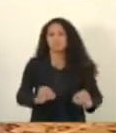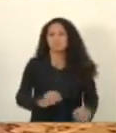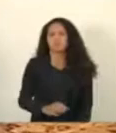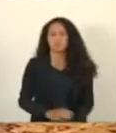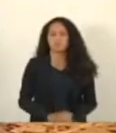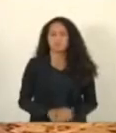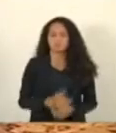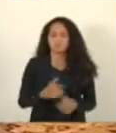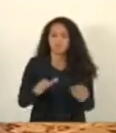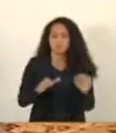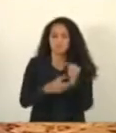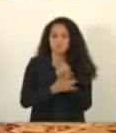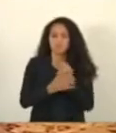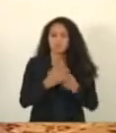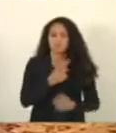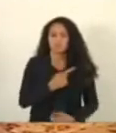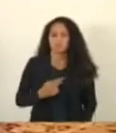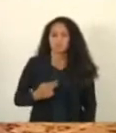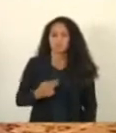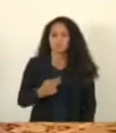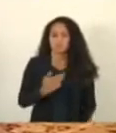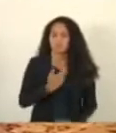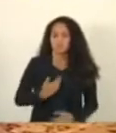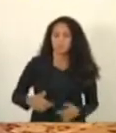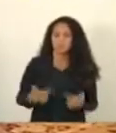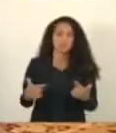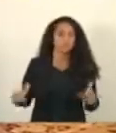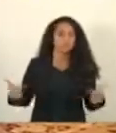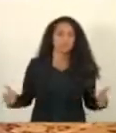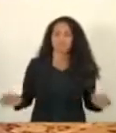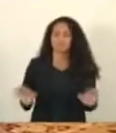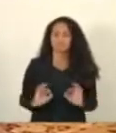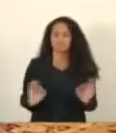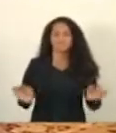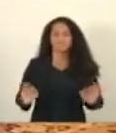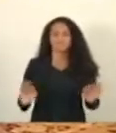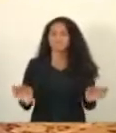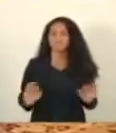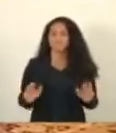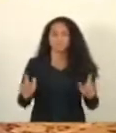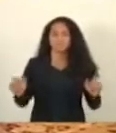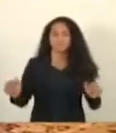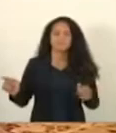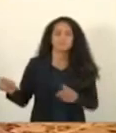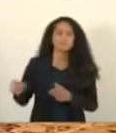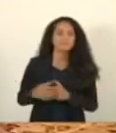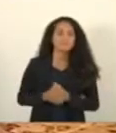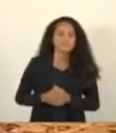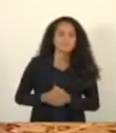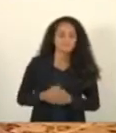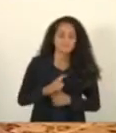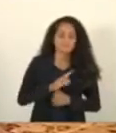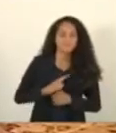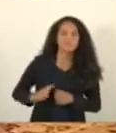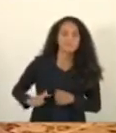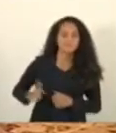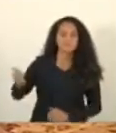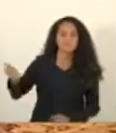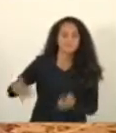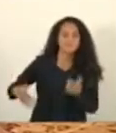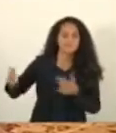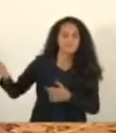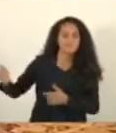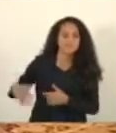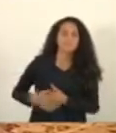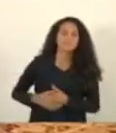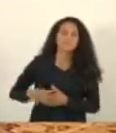de segurança pública, a não ser um mascaramento como esse que foi feito tragicamente pelo governador, dizendo que